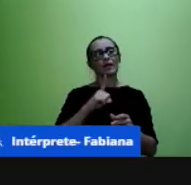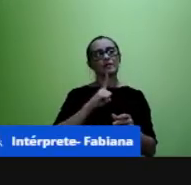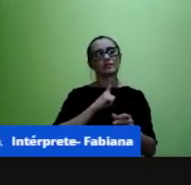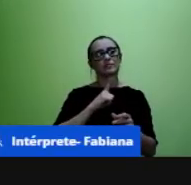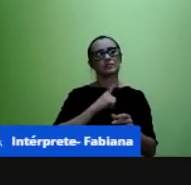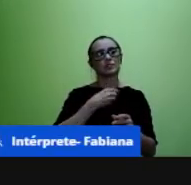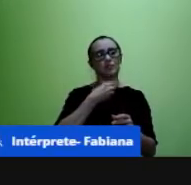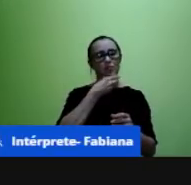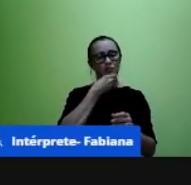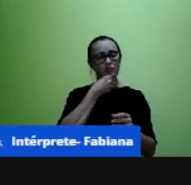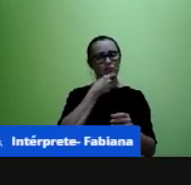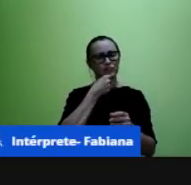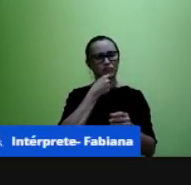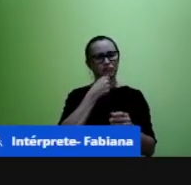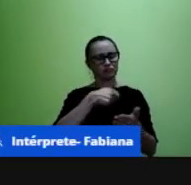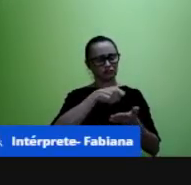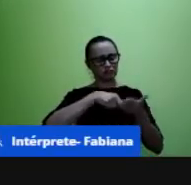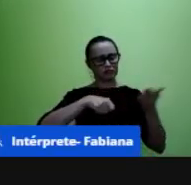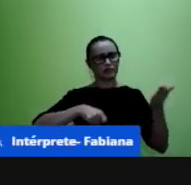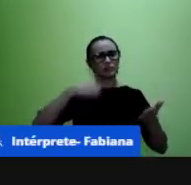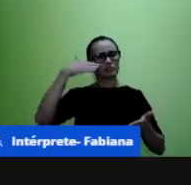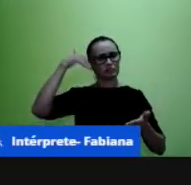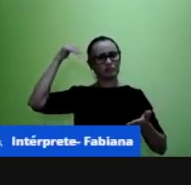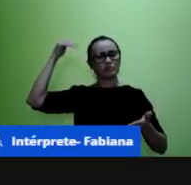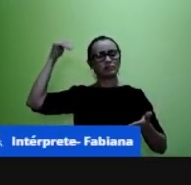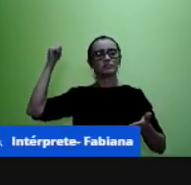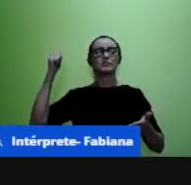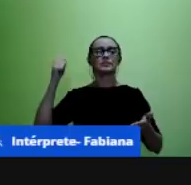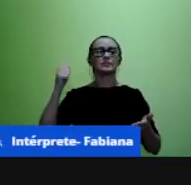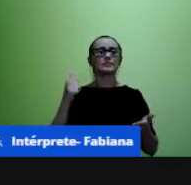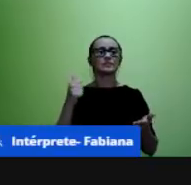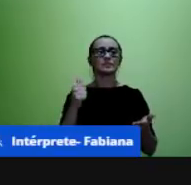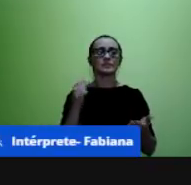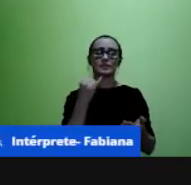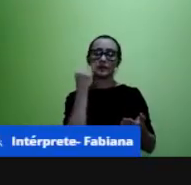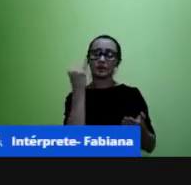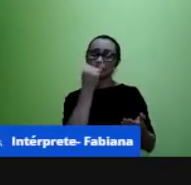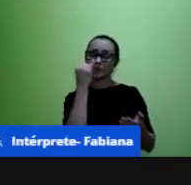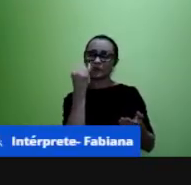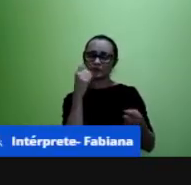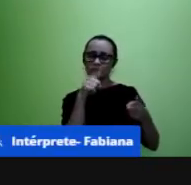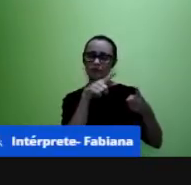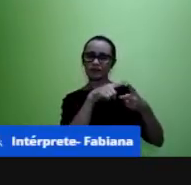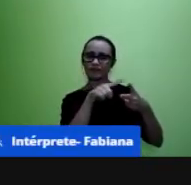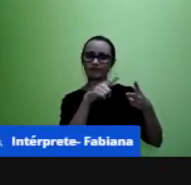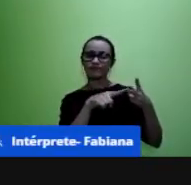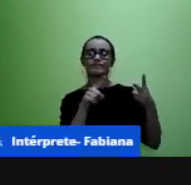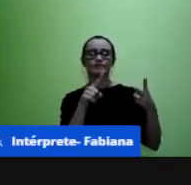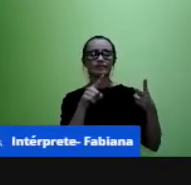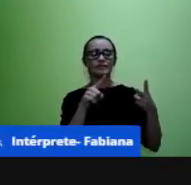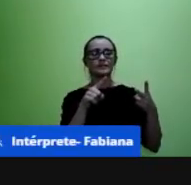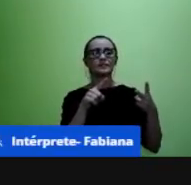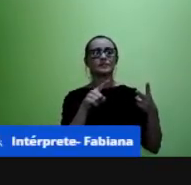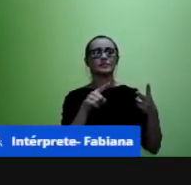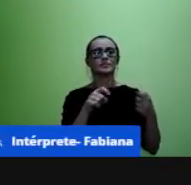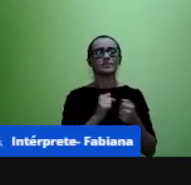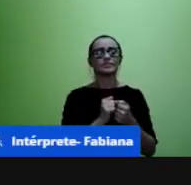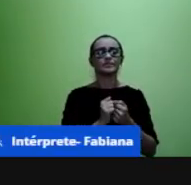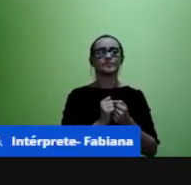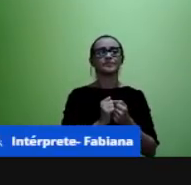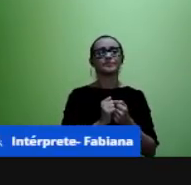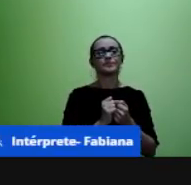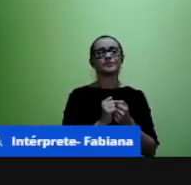o coletivo de autores coloca para nós que nós temos que observar dois níveis, né? Ou seja, o grau do